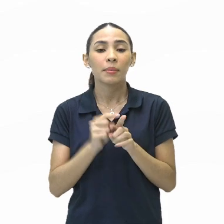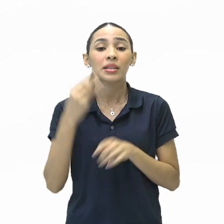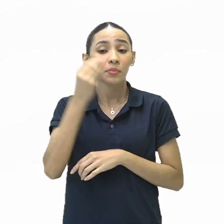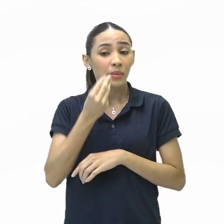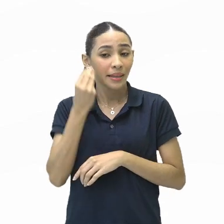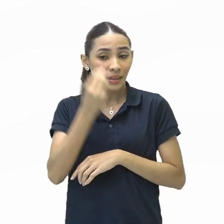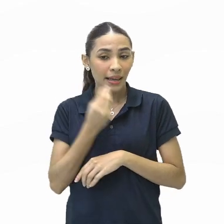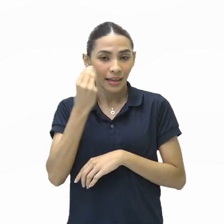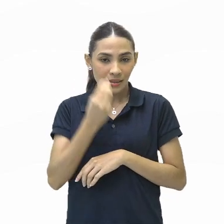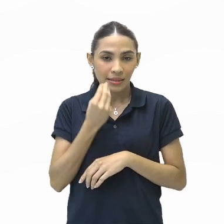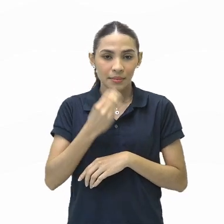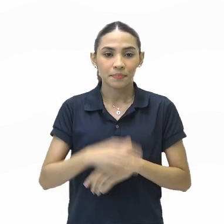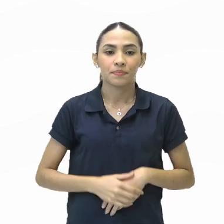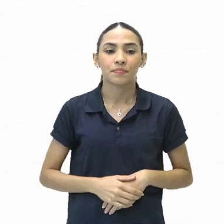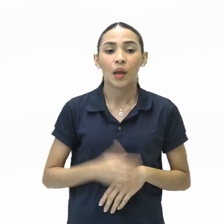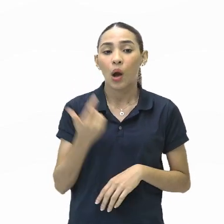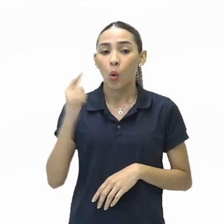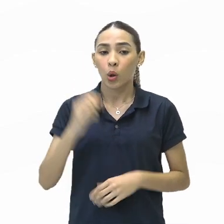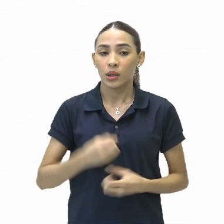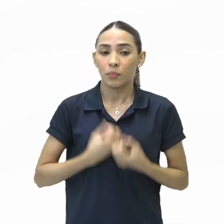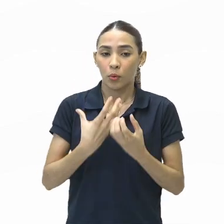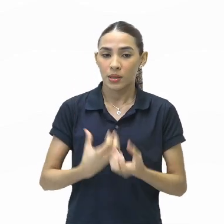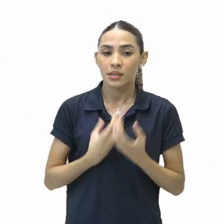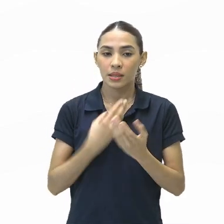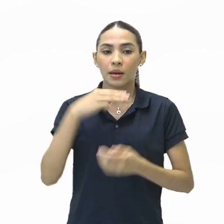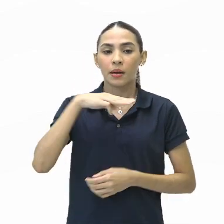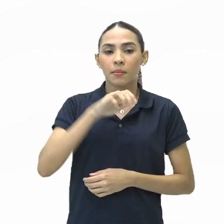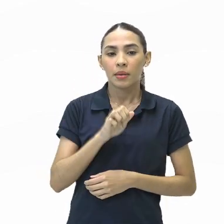do tempo. E a outra fase é a poesia